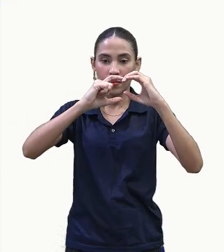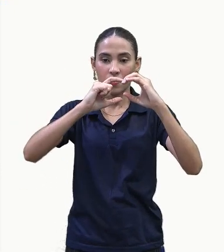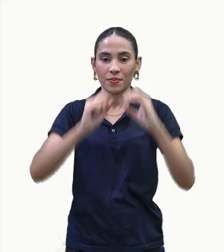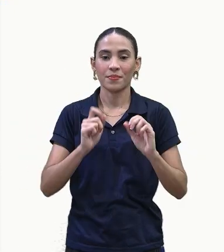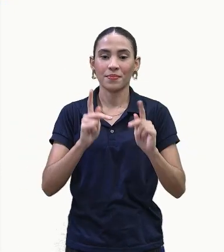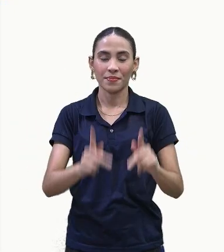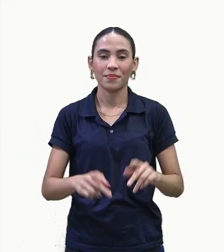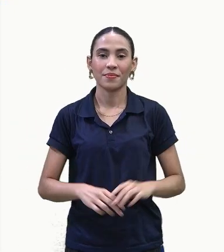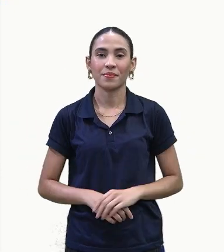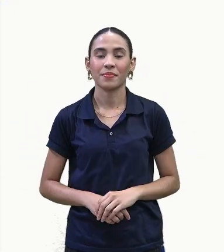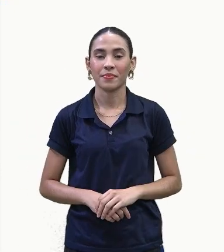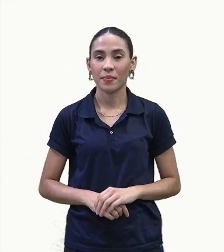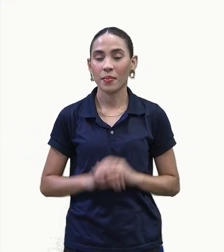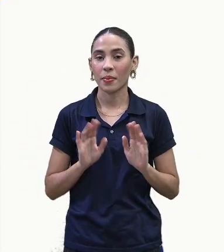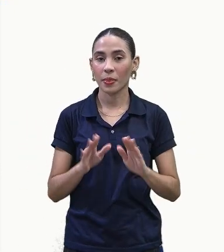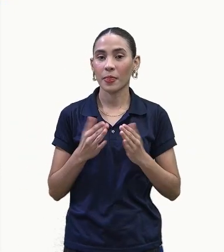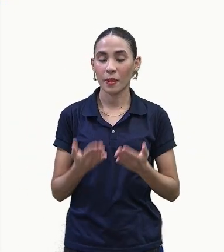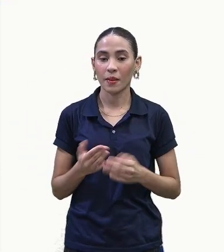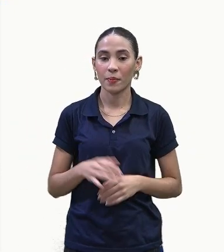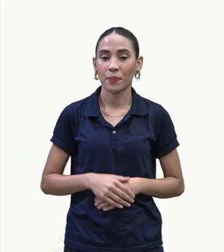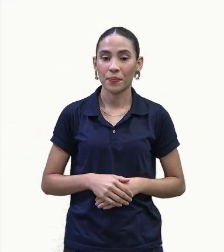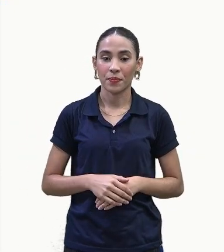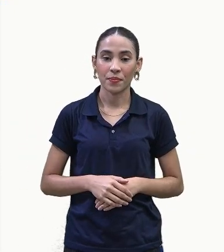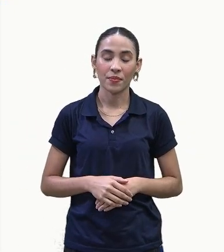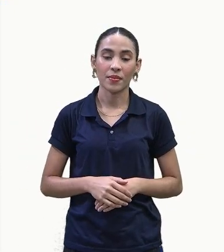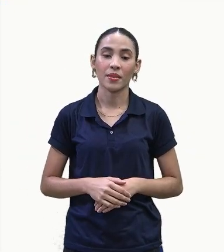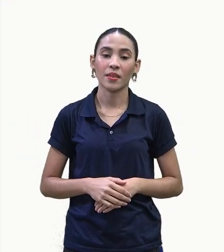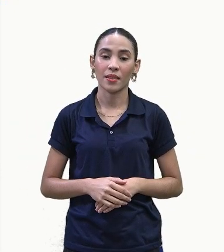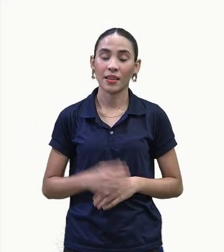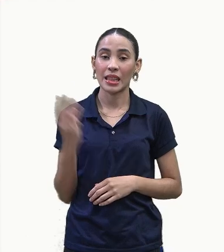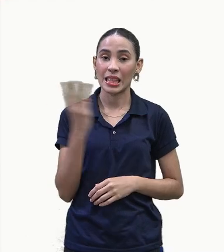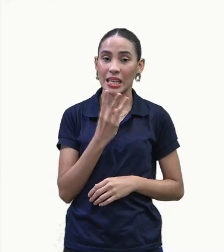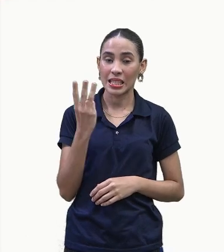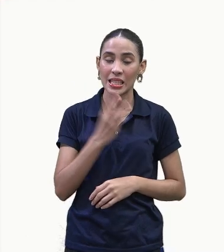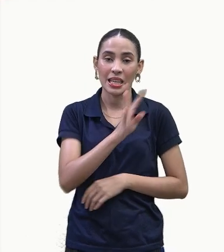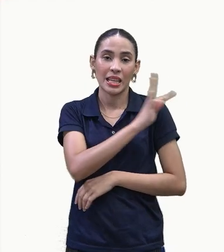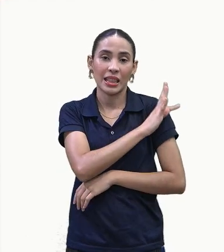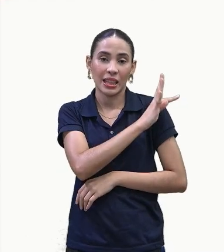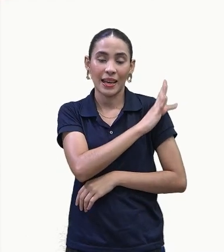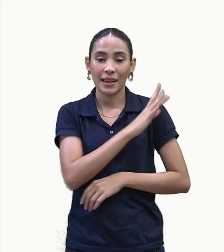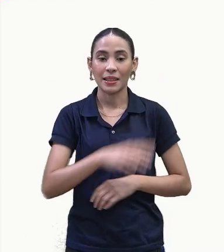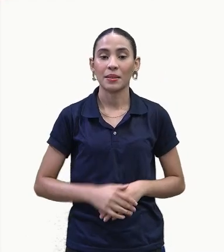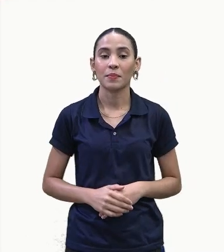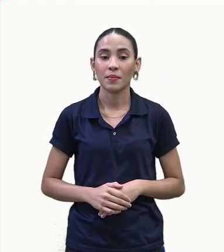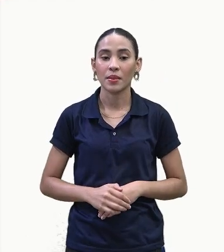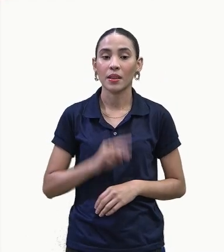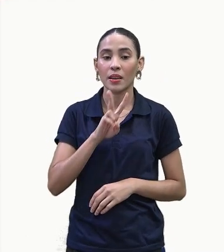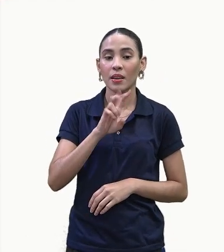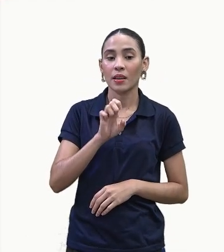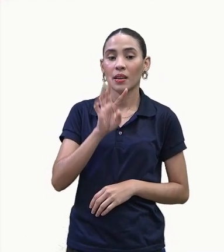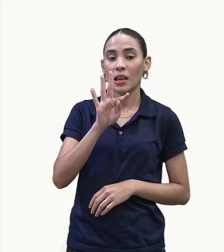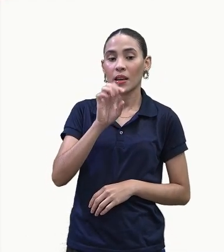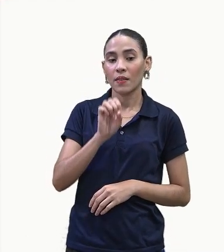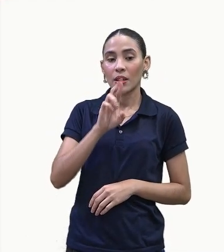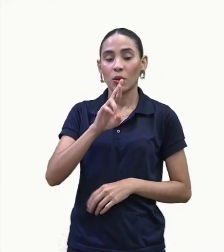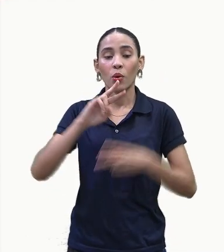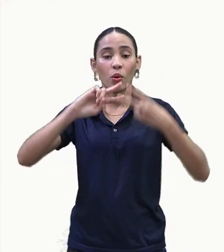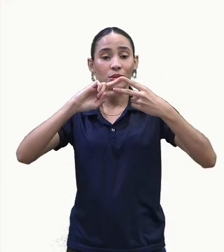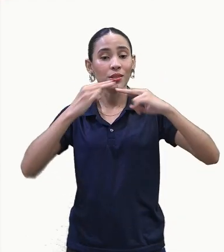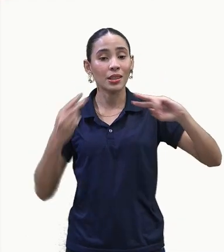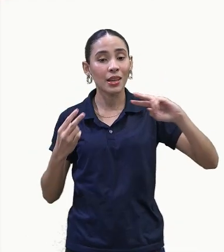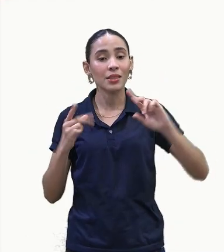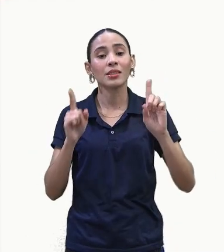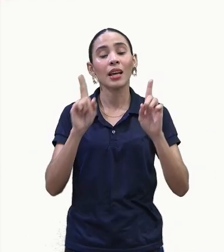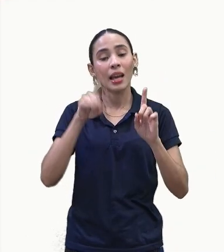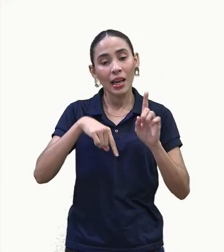Certo? E aí também, vejam só, a nossa terceira técnica é o vetor genético, que é